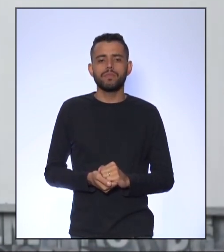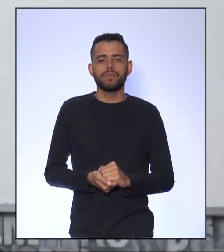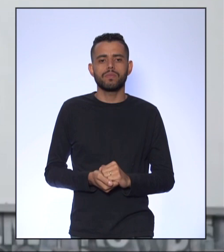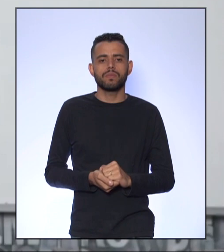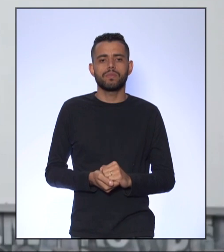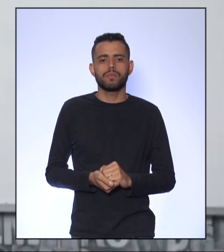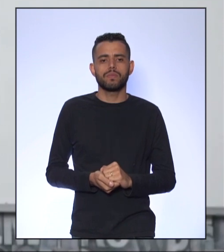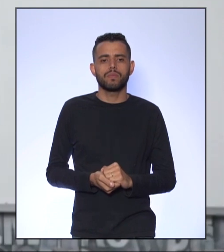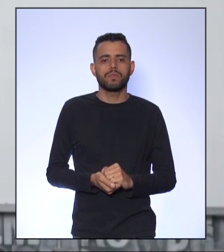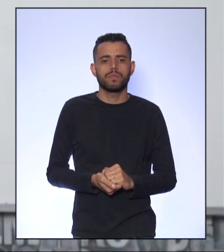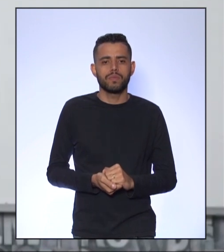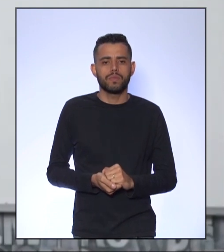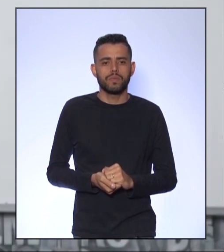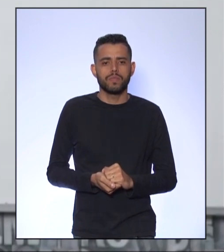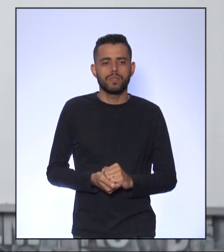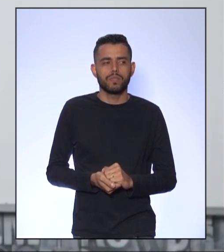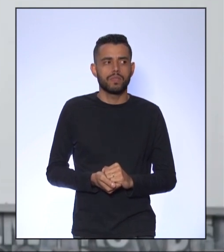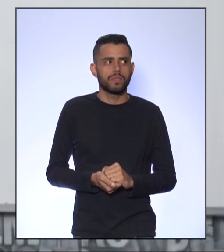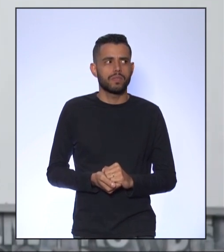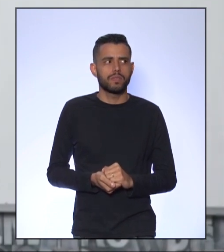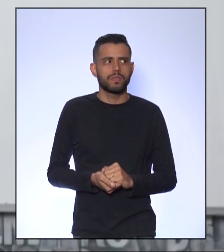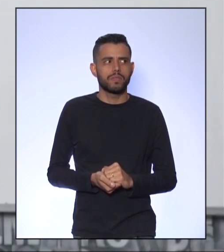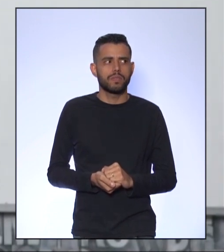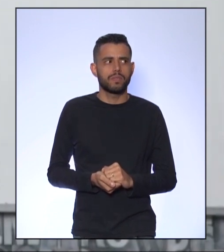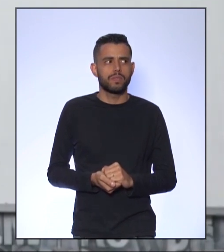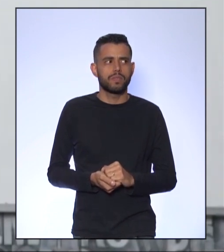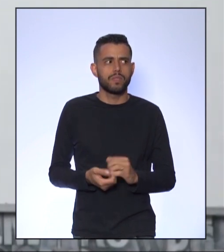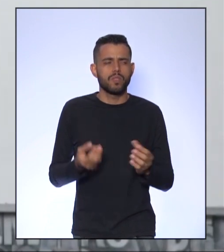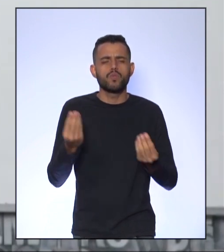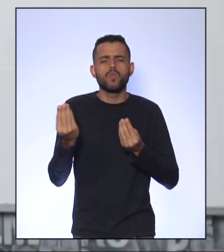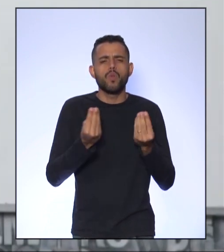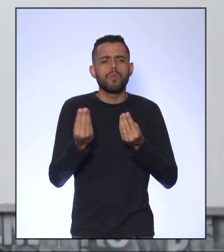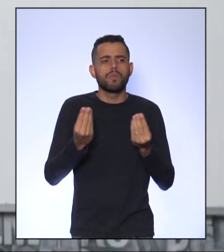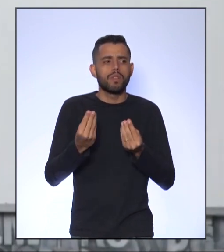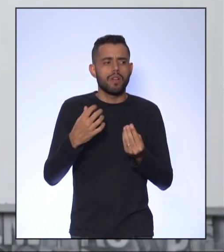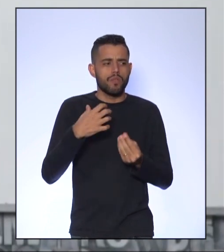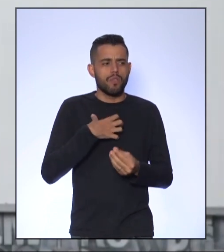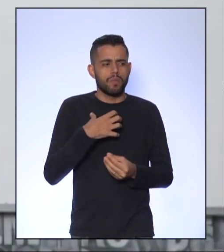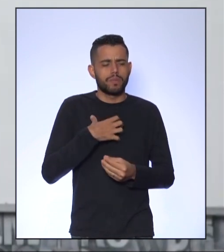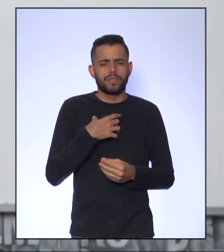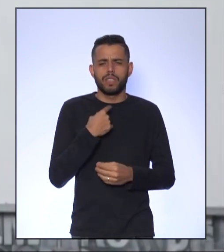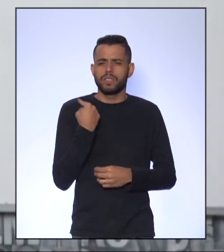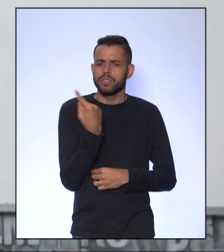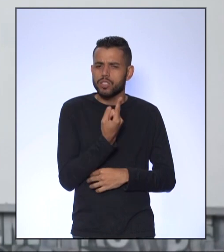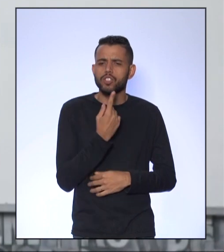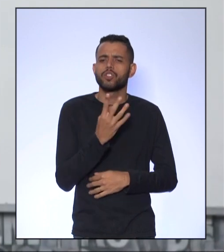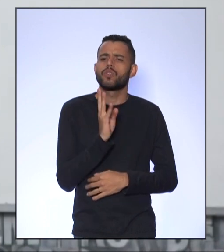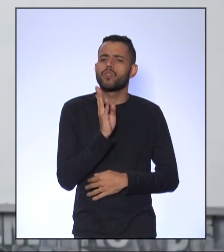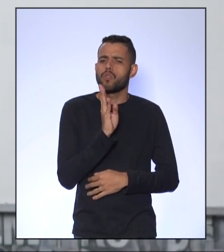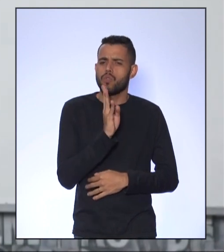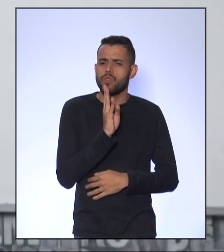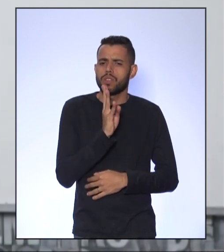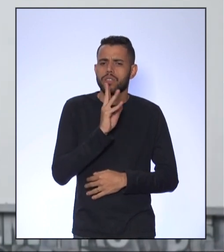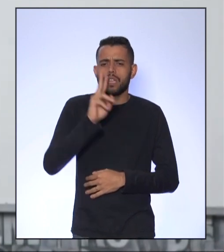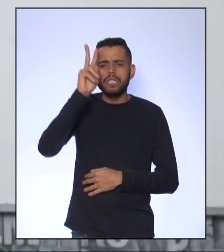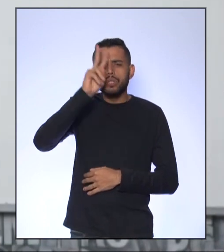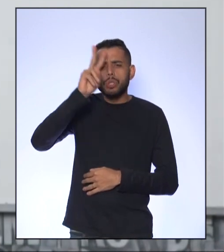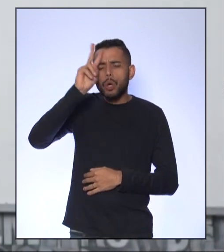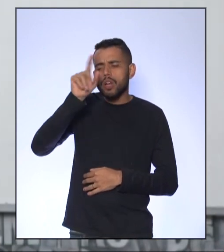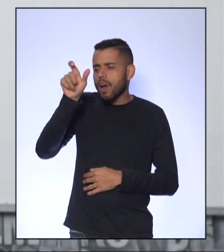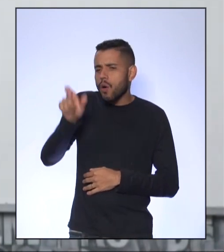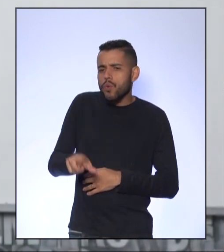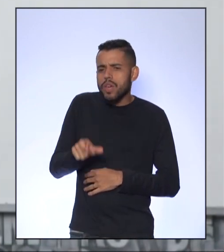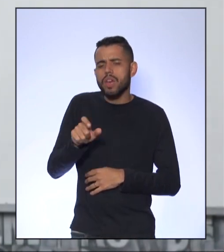formas de conhecer a história de algo, de alguém,